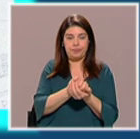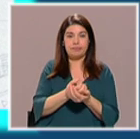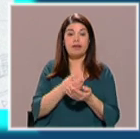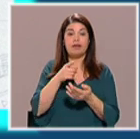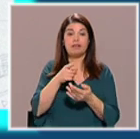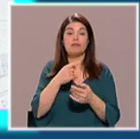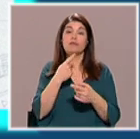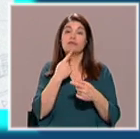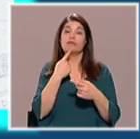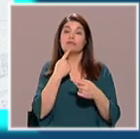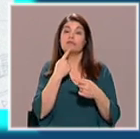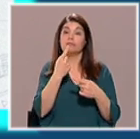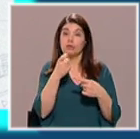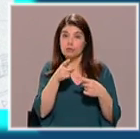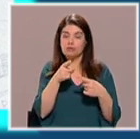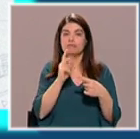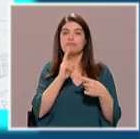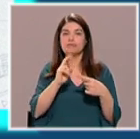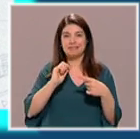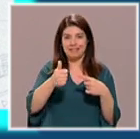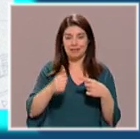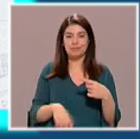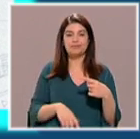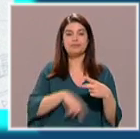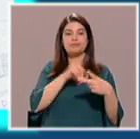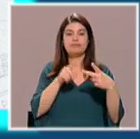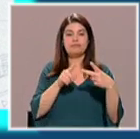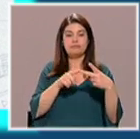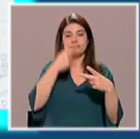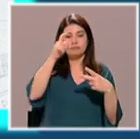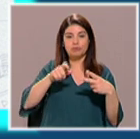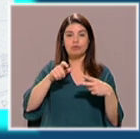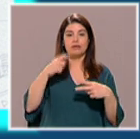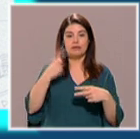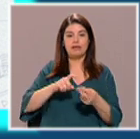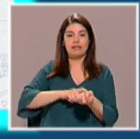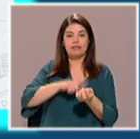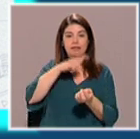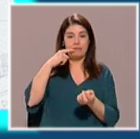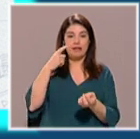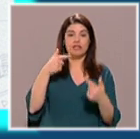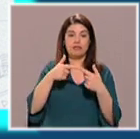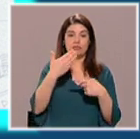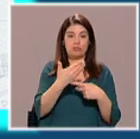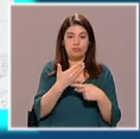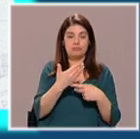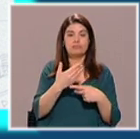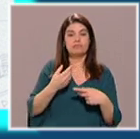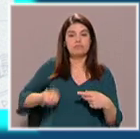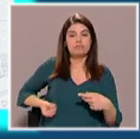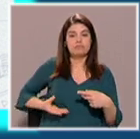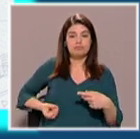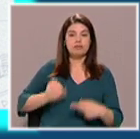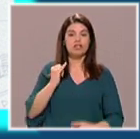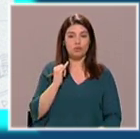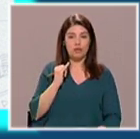Logo, esta questão é verdadeira. Os indivíduos com diabetes do tipo 1 produzem insulina, contrariamente aos indivíduos com